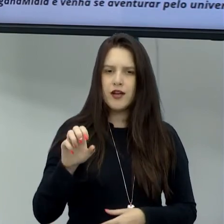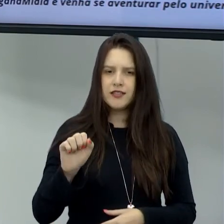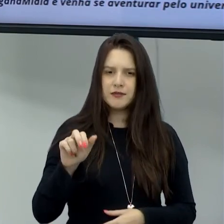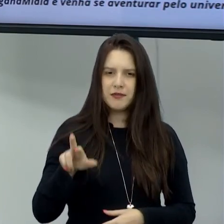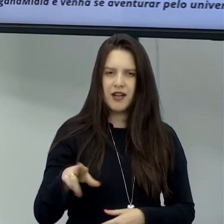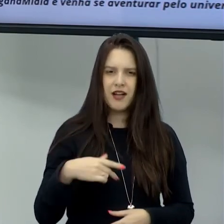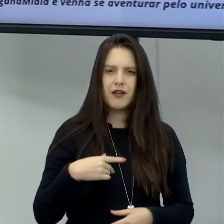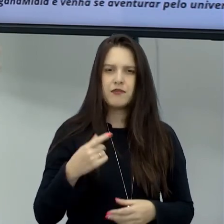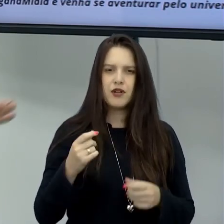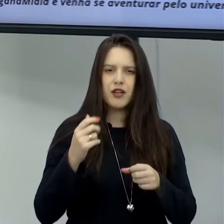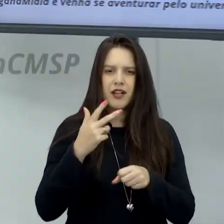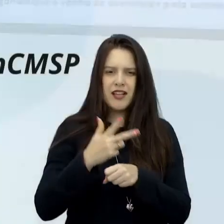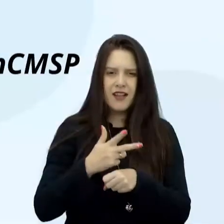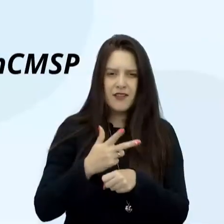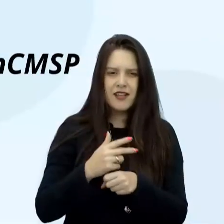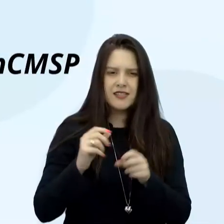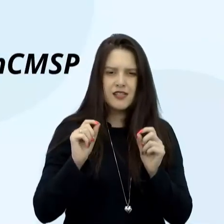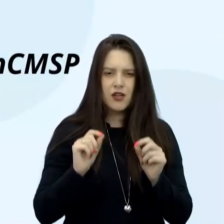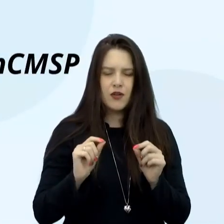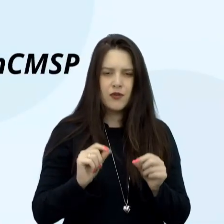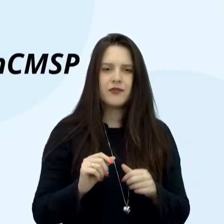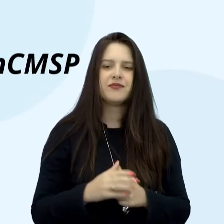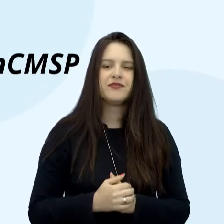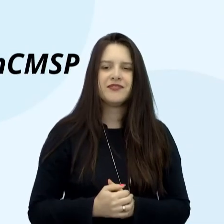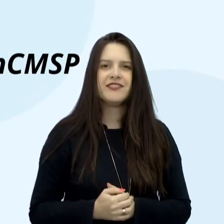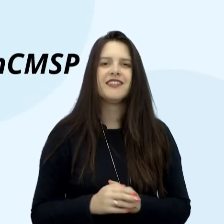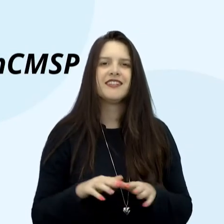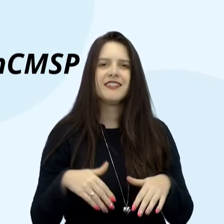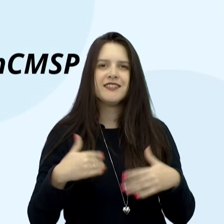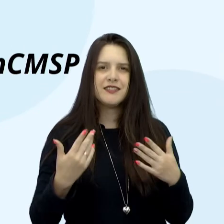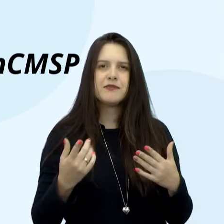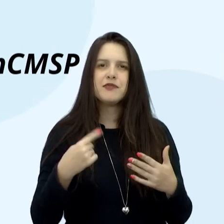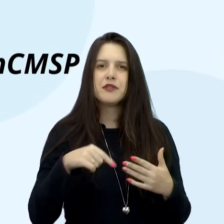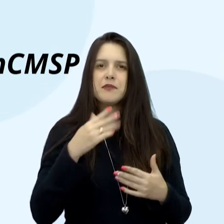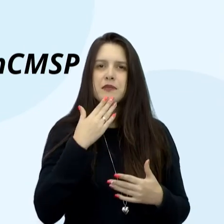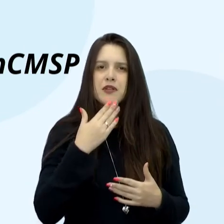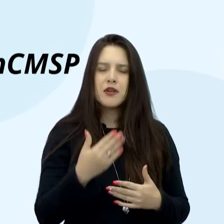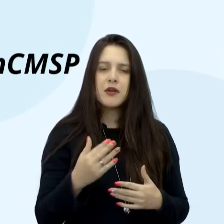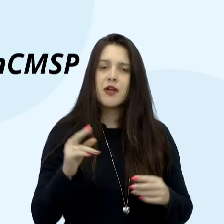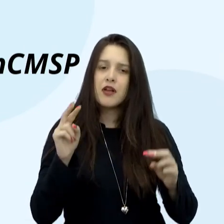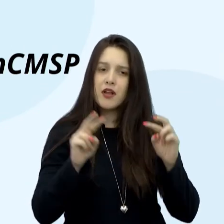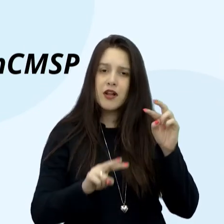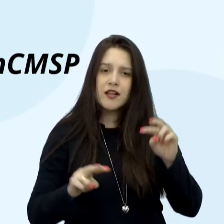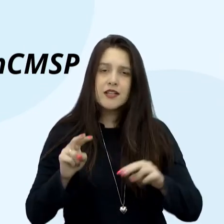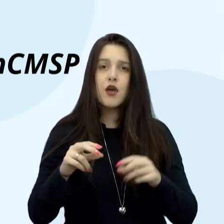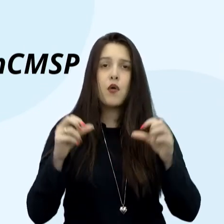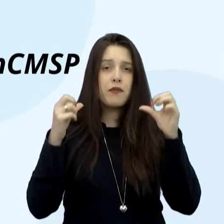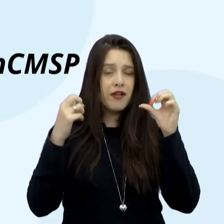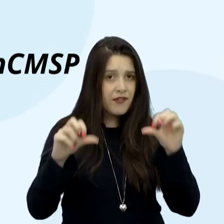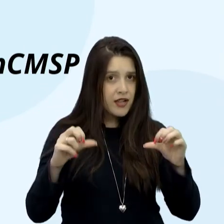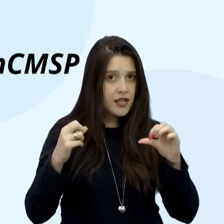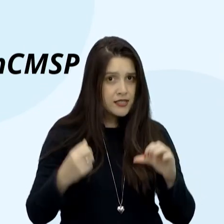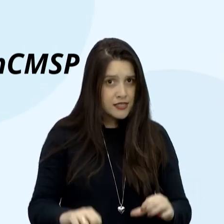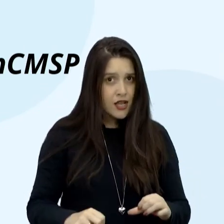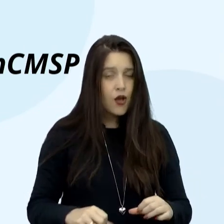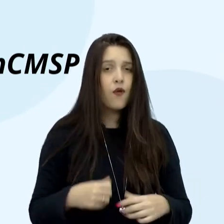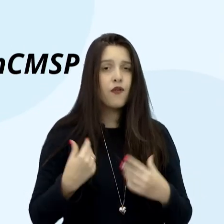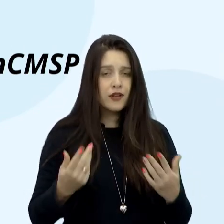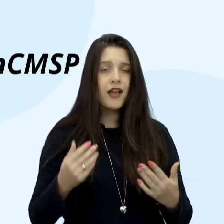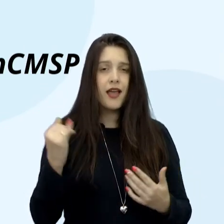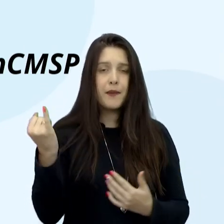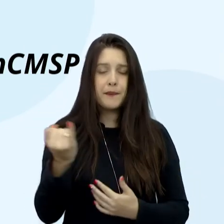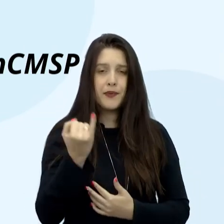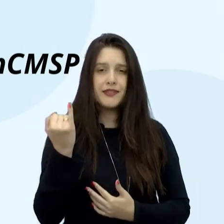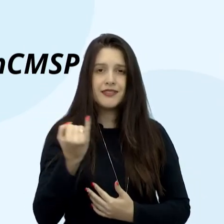coloquem avaliação, porque se eu começo a mexer aqui, eu bagunço tudo, né? Então eu vou pedir para que eles coloquem a nossa avaliação aí, é super